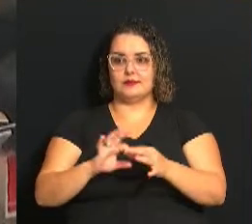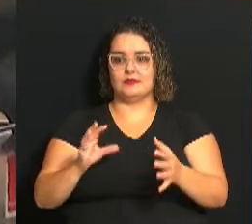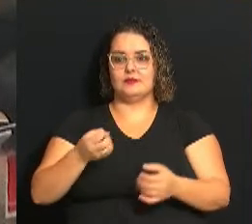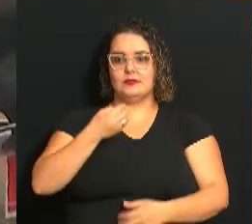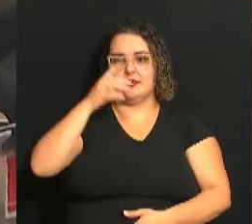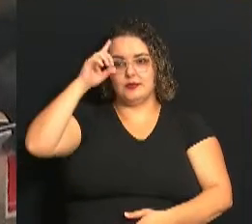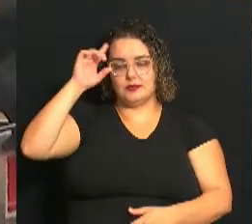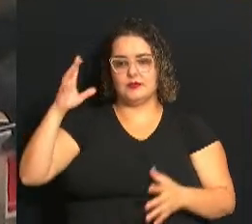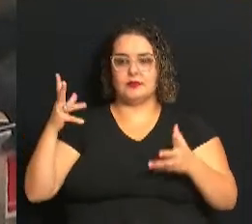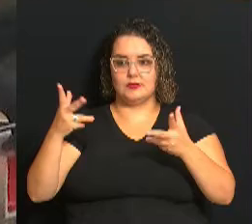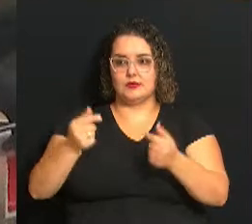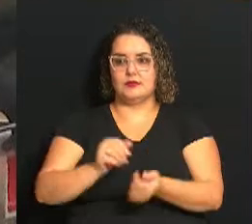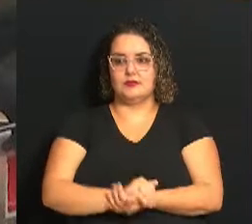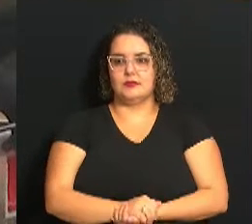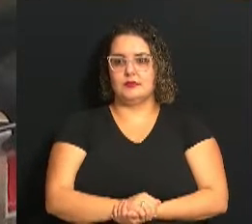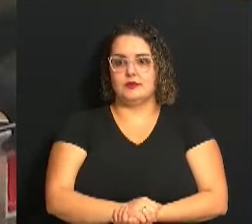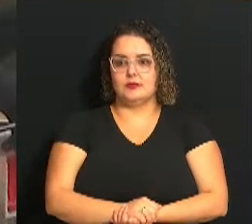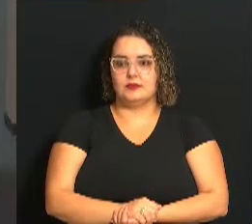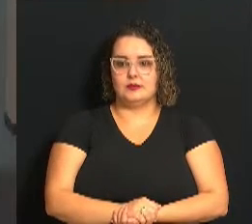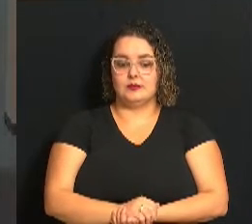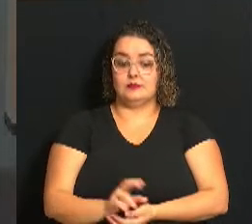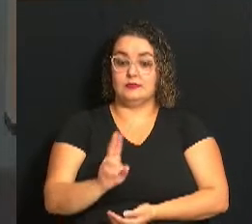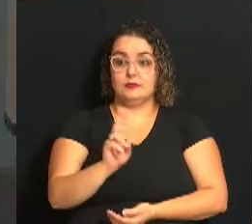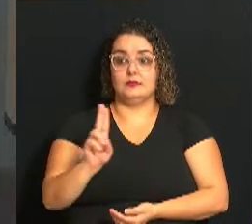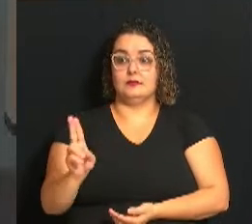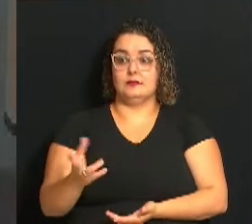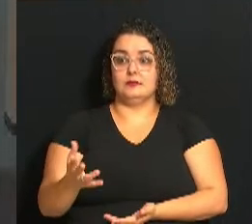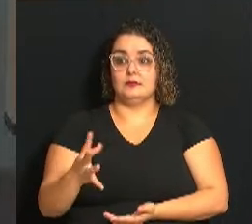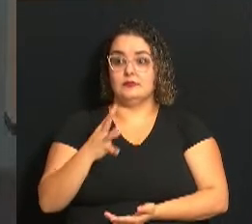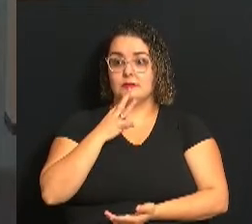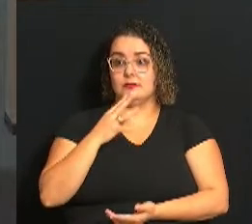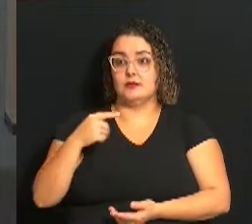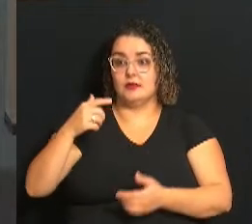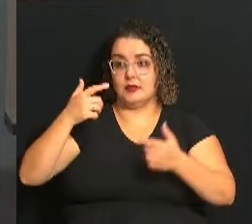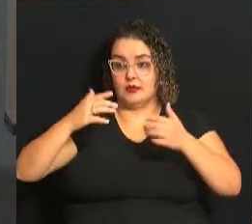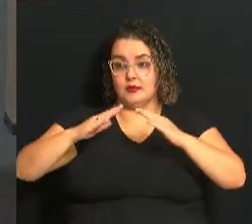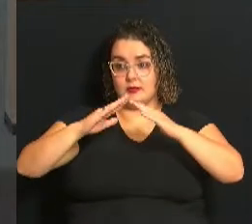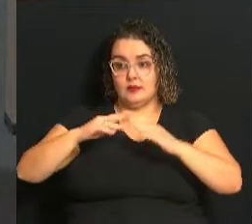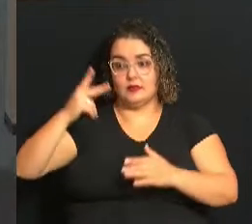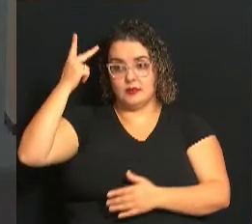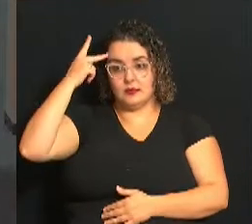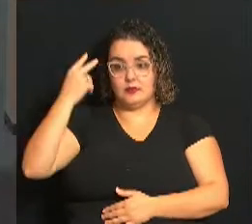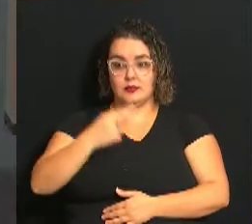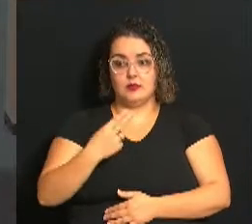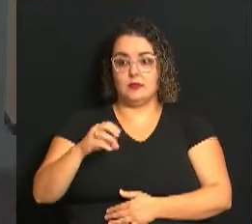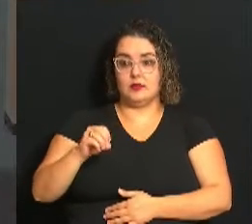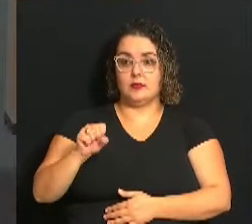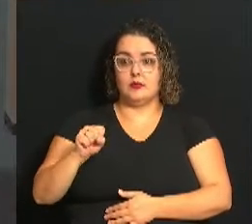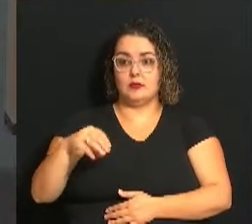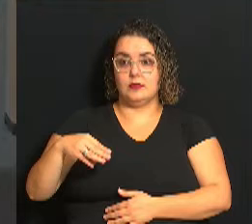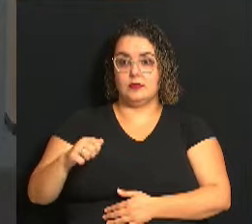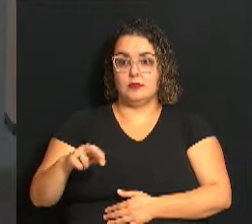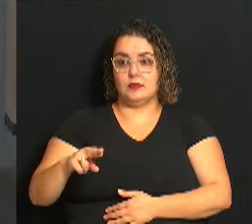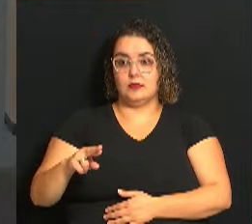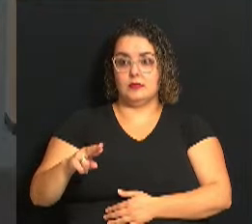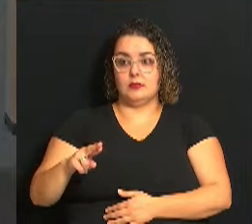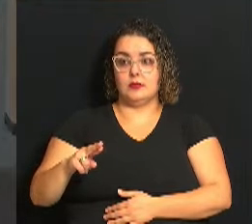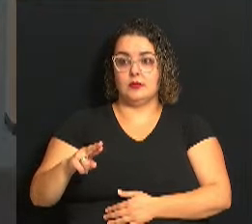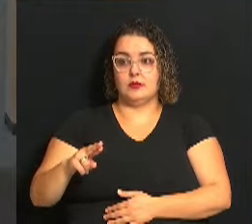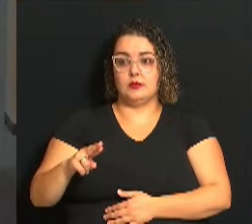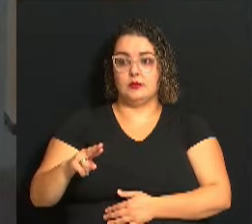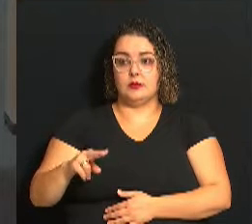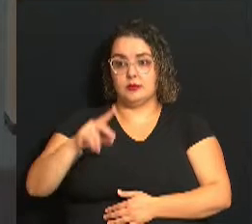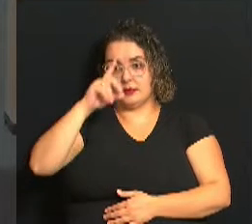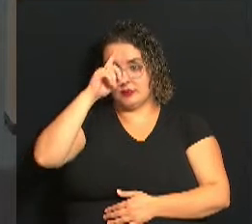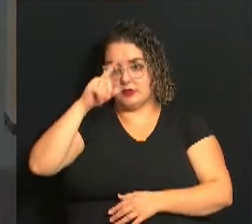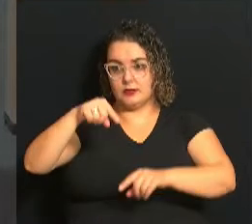não vou arriscar e falar o nome de todos, porque eu não conheço ninguém, eu estou de São Paulo, meu nome é Osmar Marques, eu sou um proprietário de um lote do